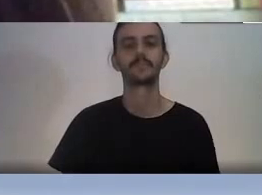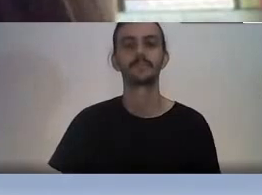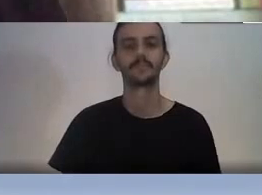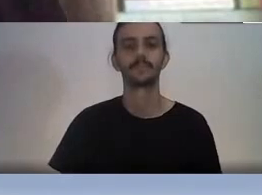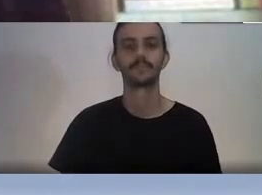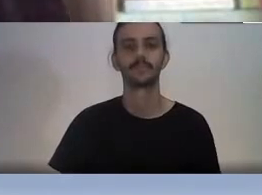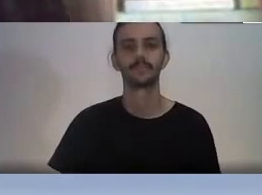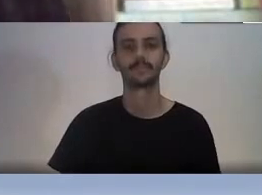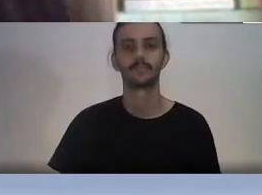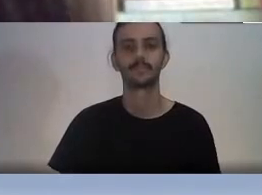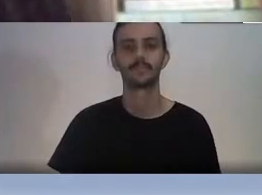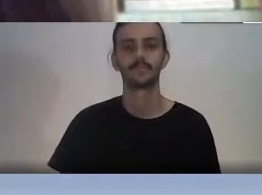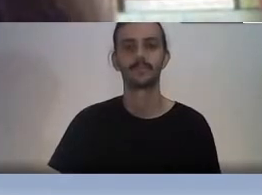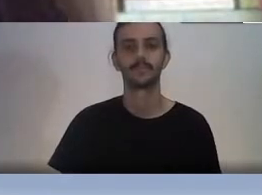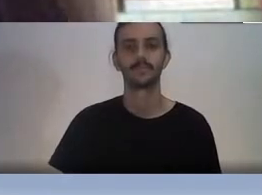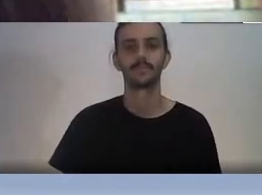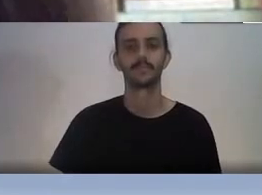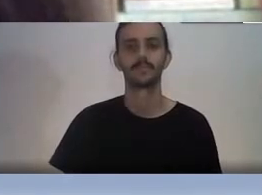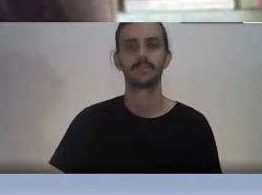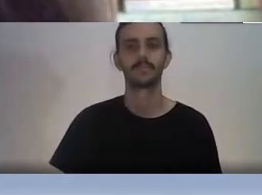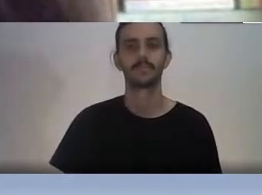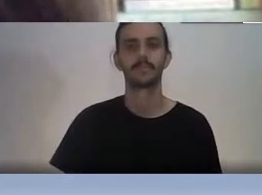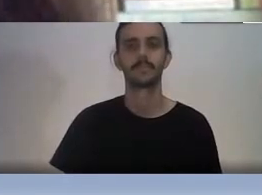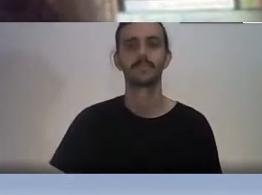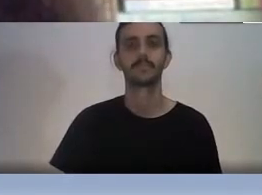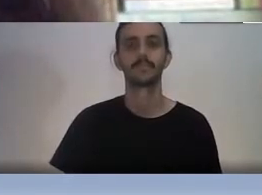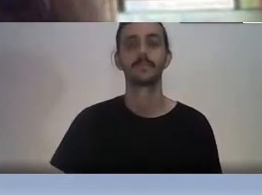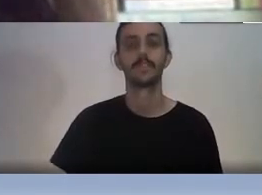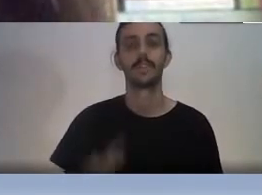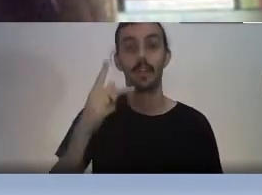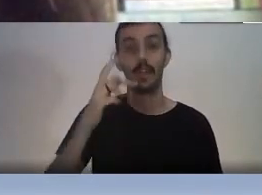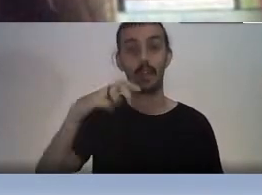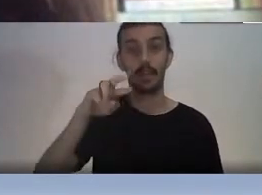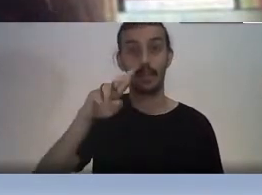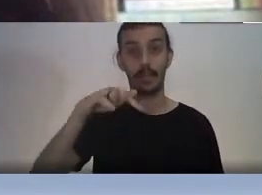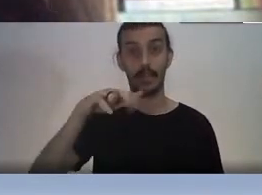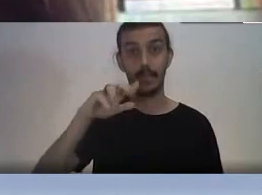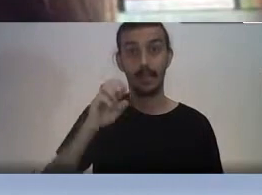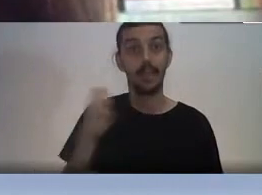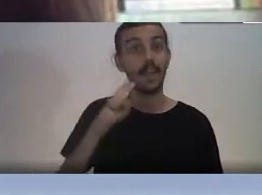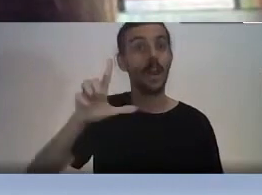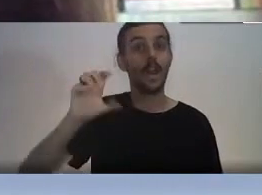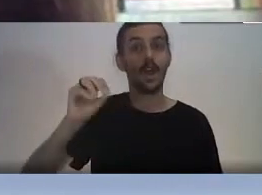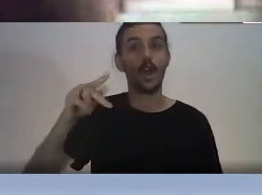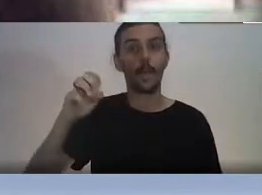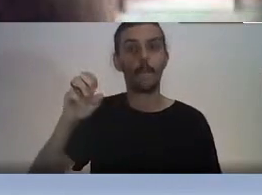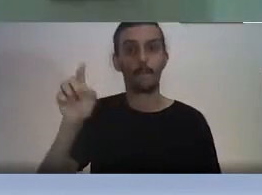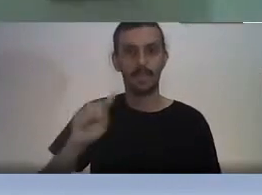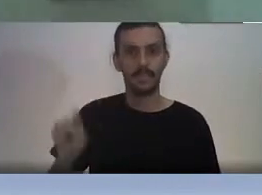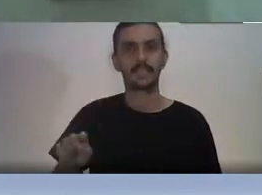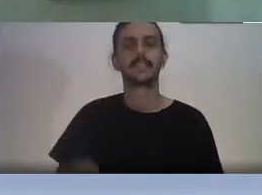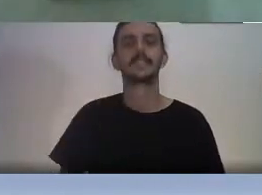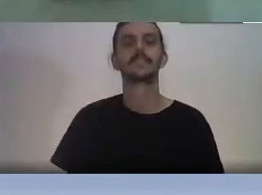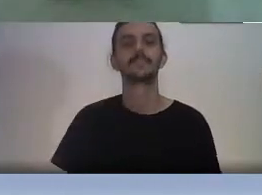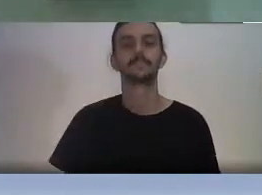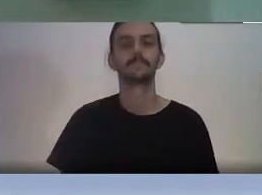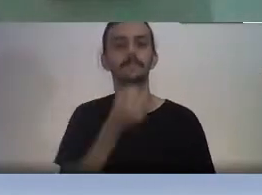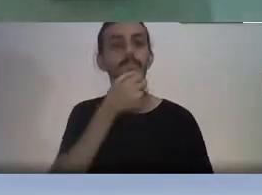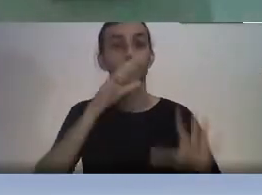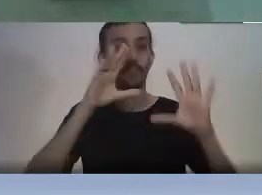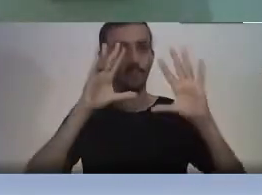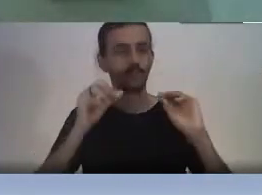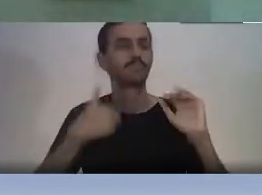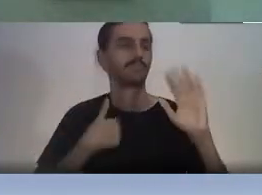Henrique Lopes Piloto. Boa noite, reitora. Assim eu